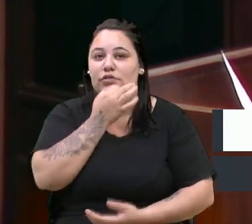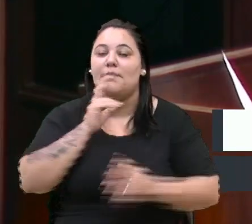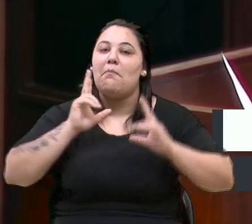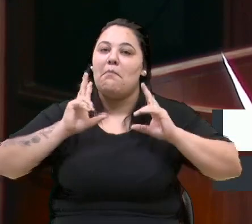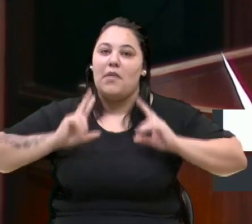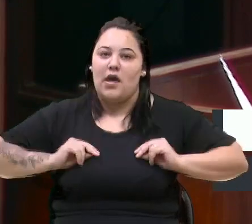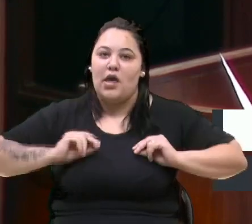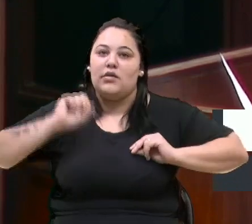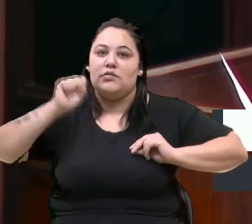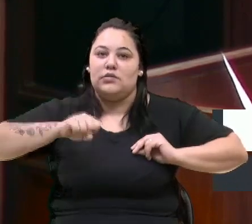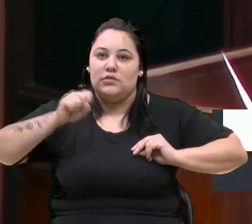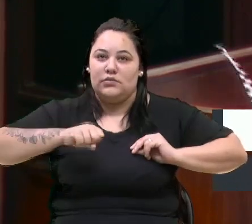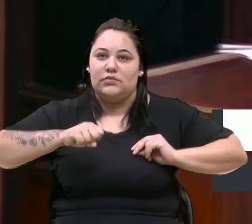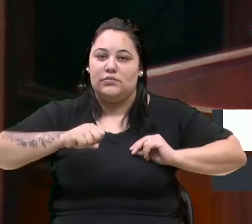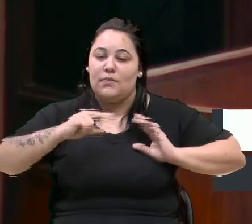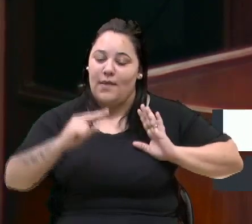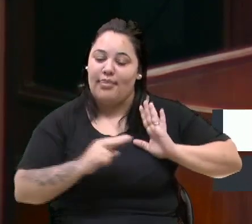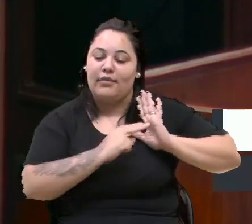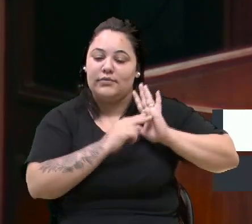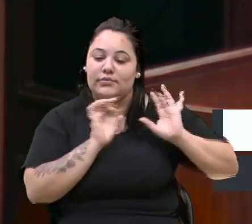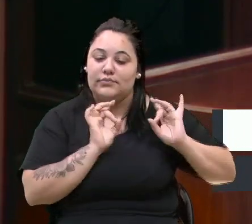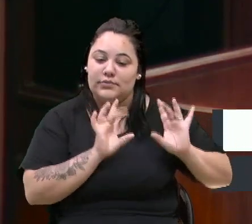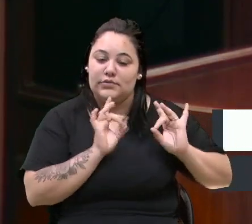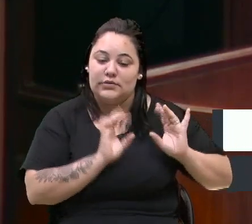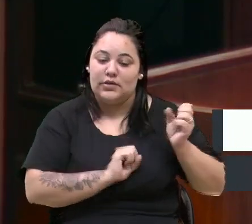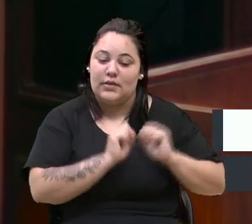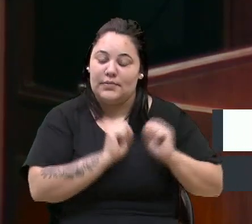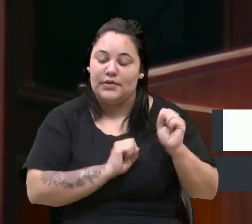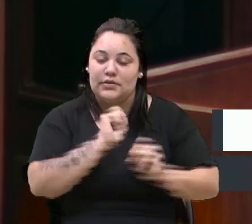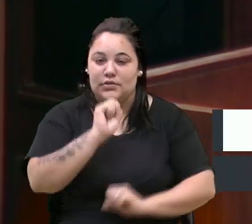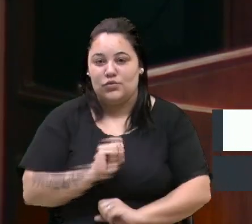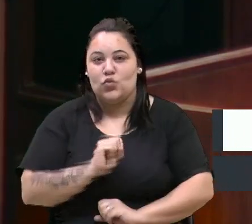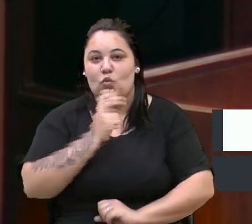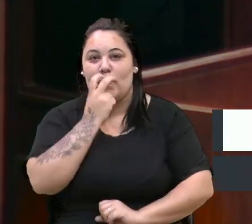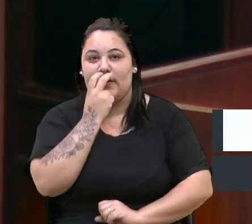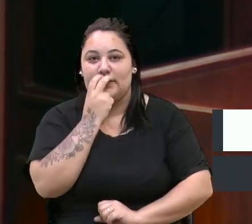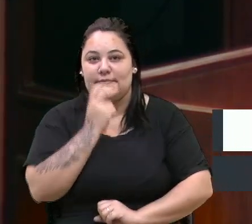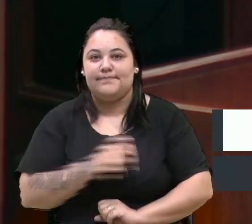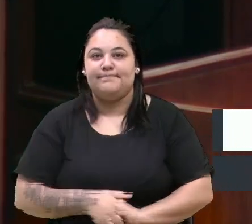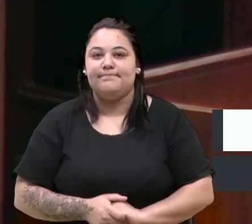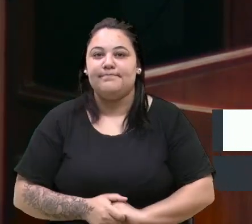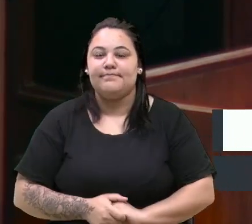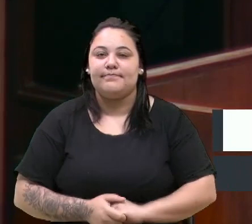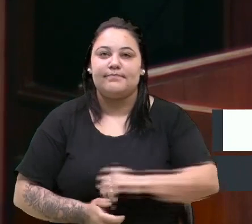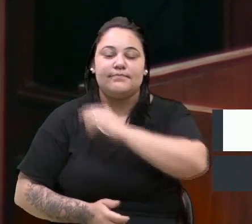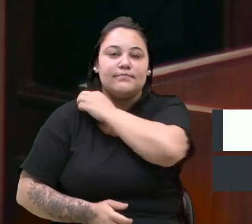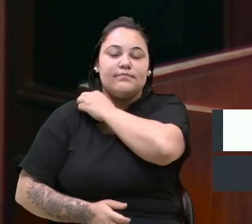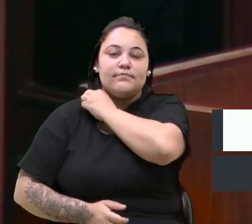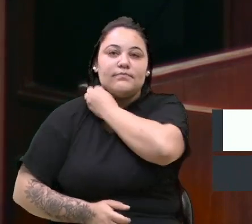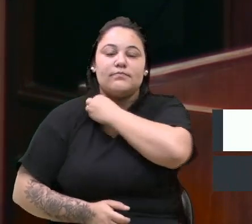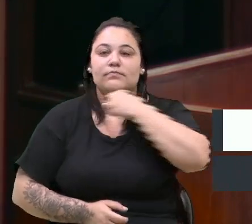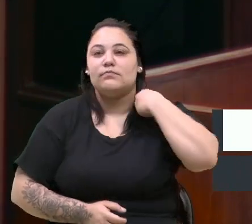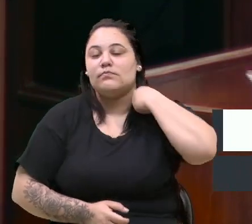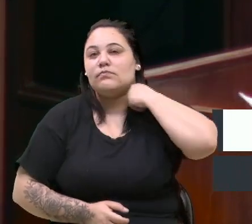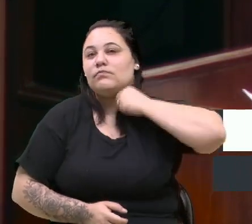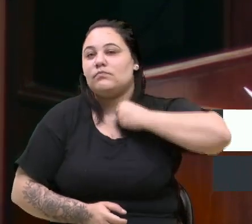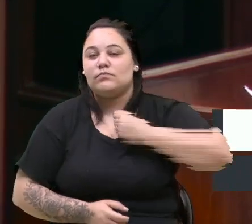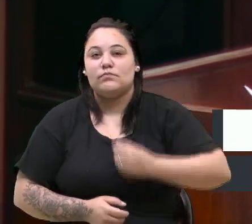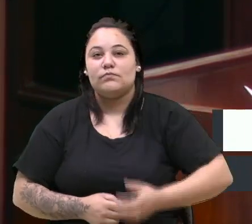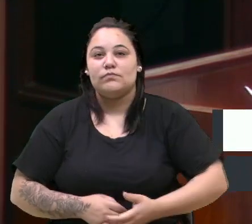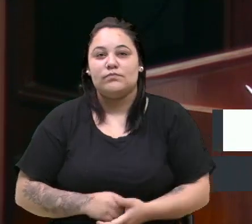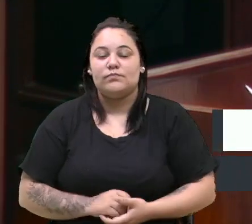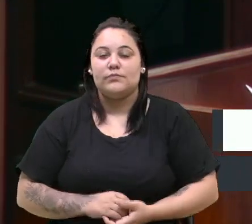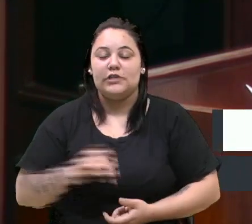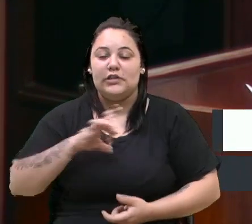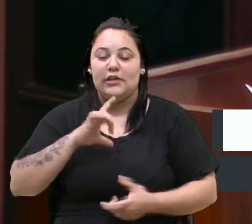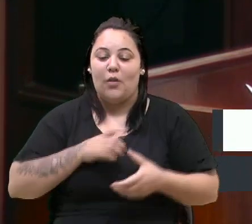merece uma atenção especial dessa empresa Sulgás, aqui que tem essa tubulação de